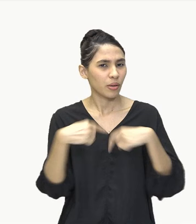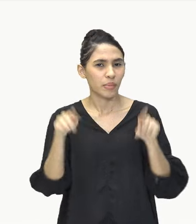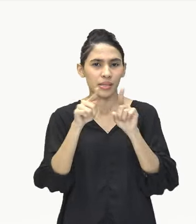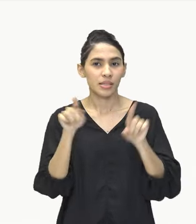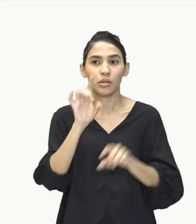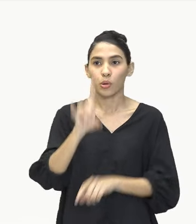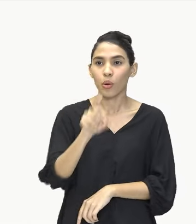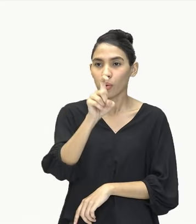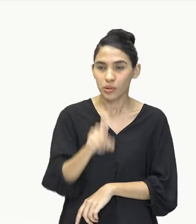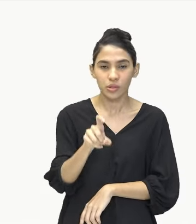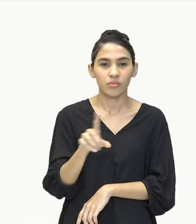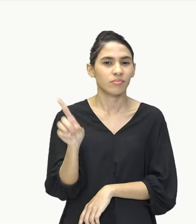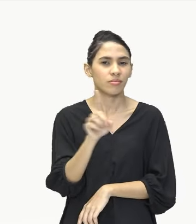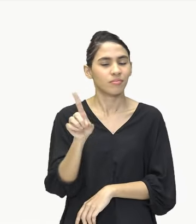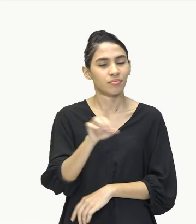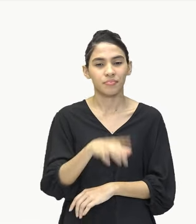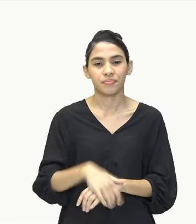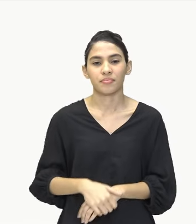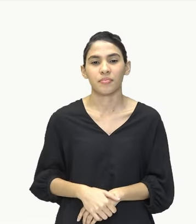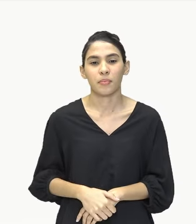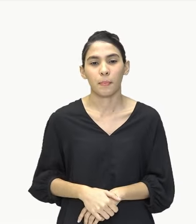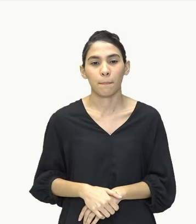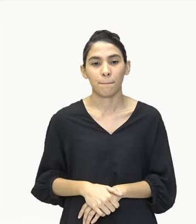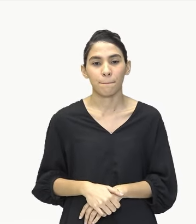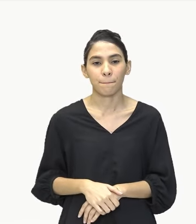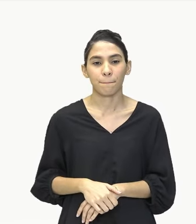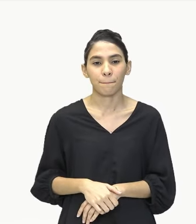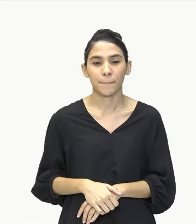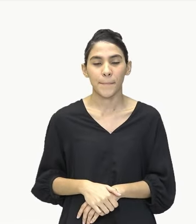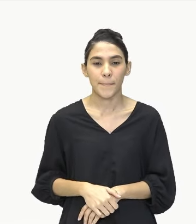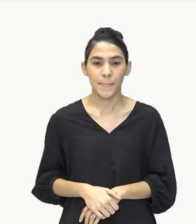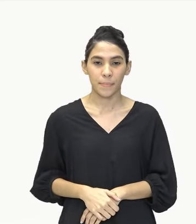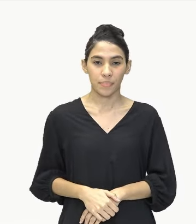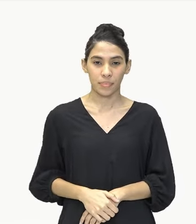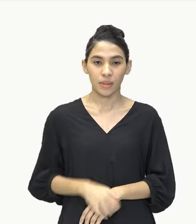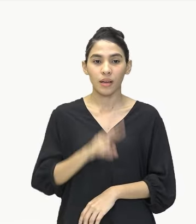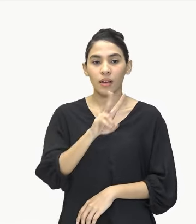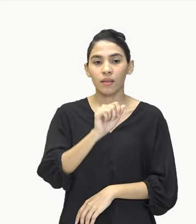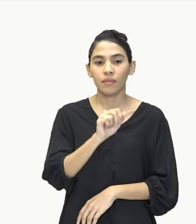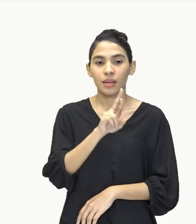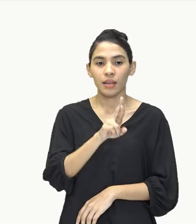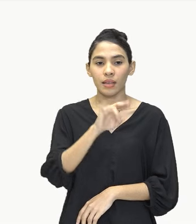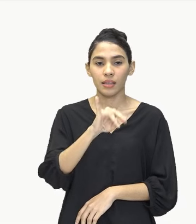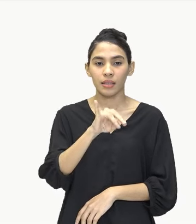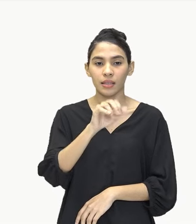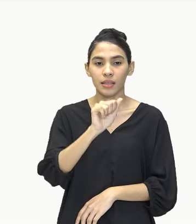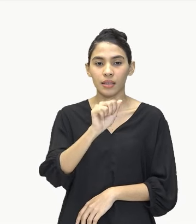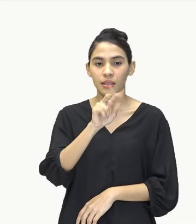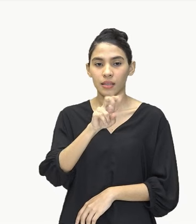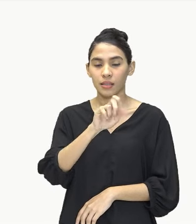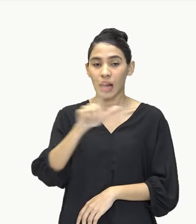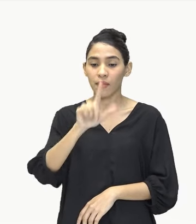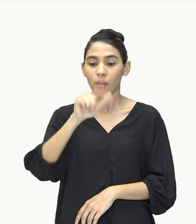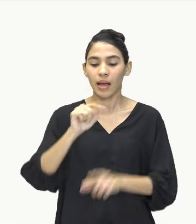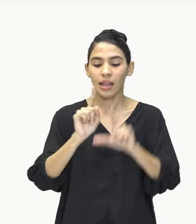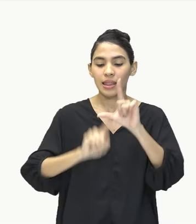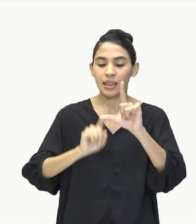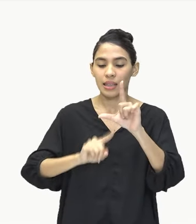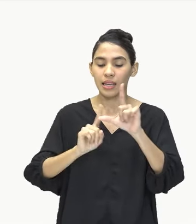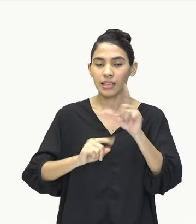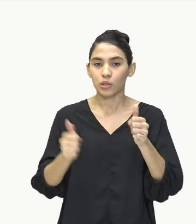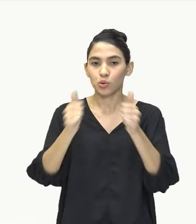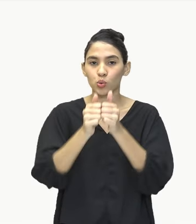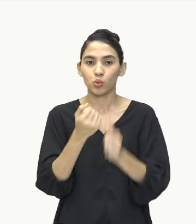ele. Então, voltando à nossa leitura, a variável é a letra presente no monômio. E